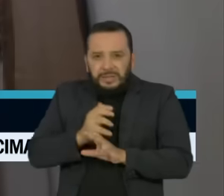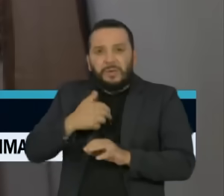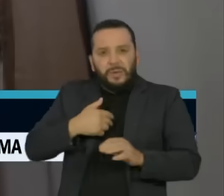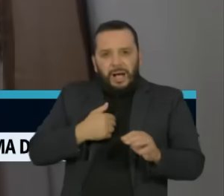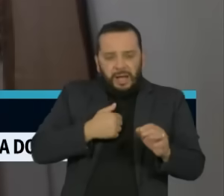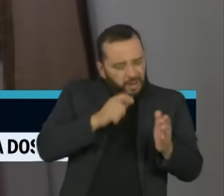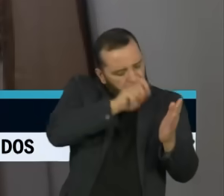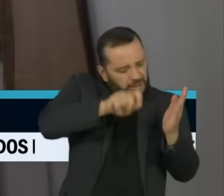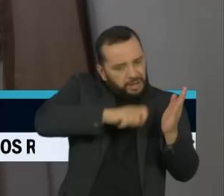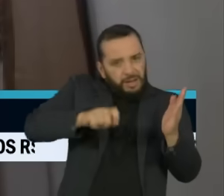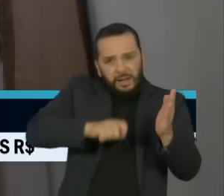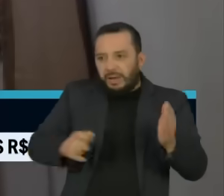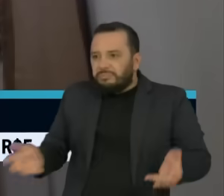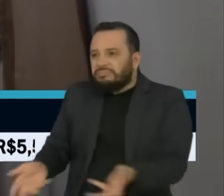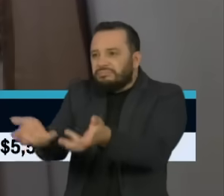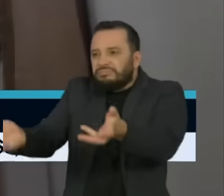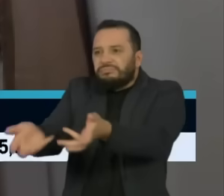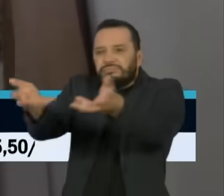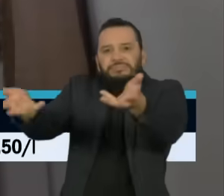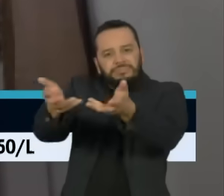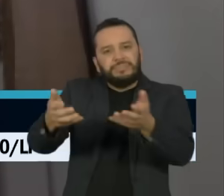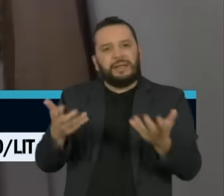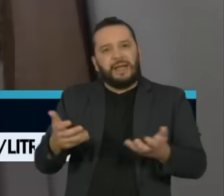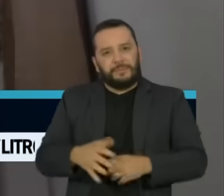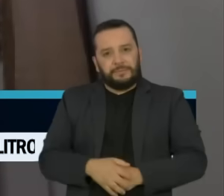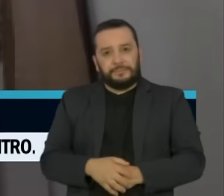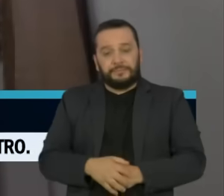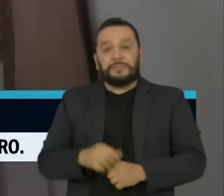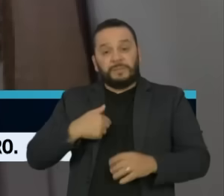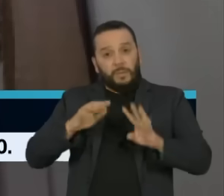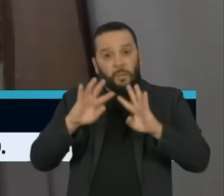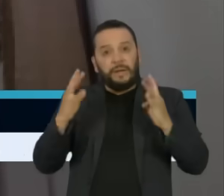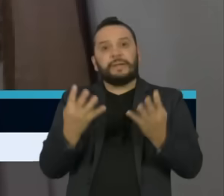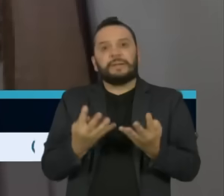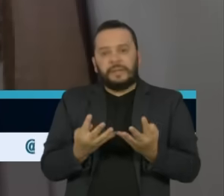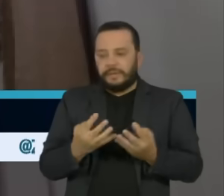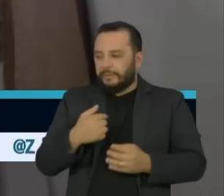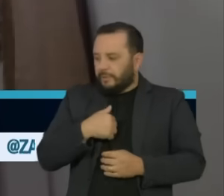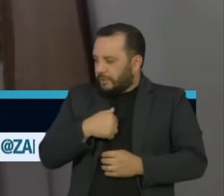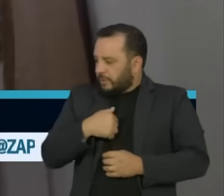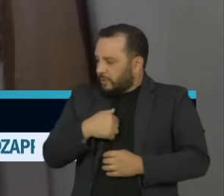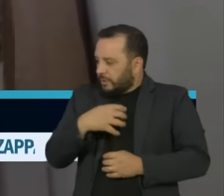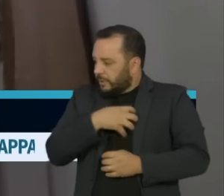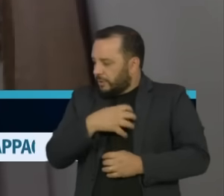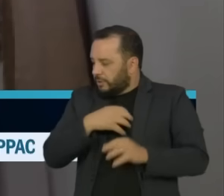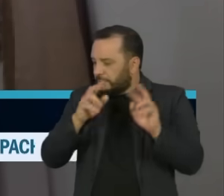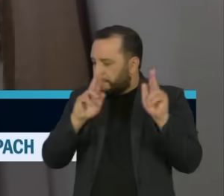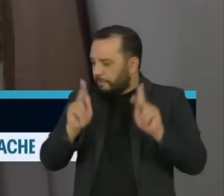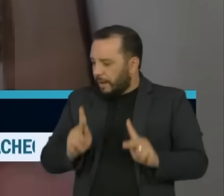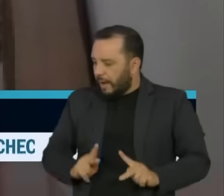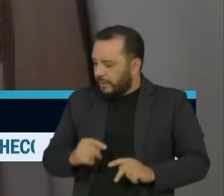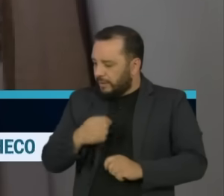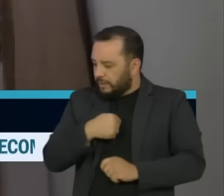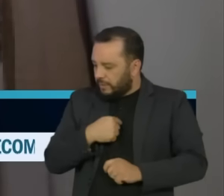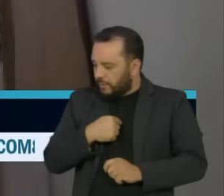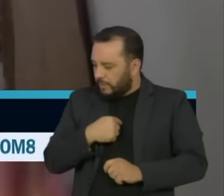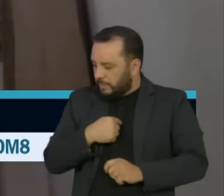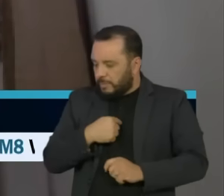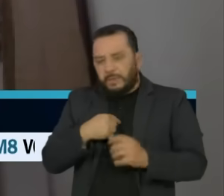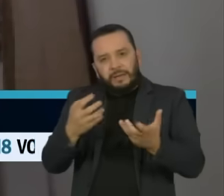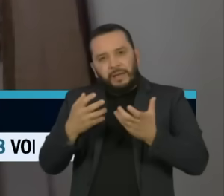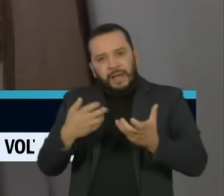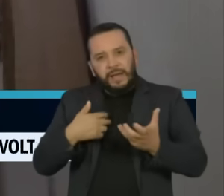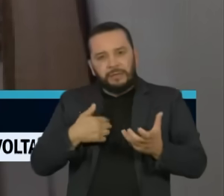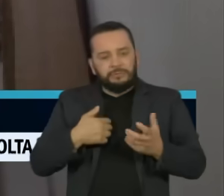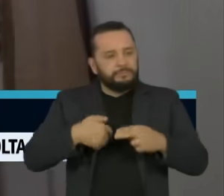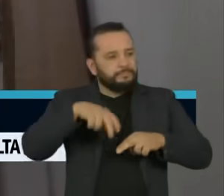Uma das coisas que, de fato, para mim a quarentena trouxe foi essa paz de poder decidir um dia, olha, eu quero sentar agora e ler tal